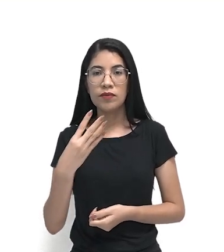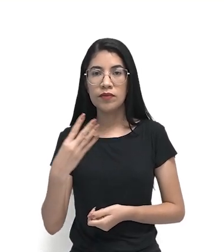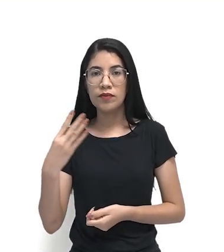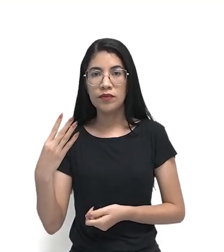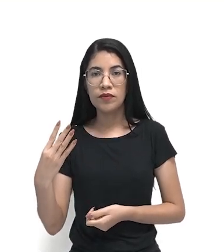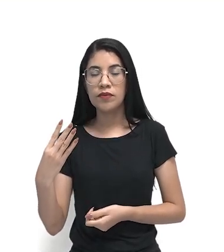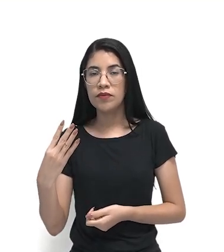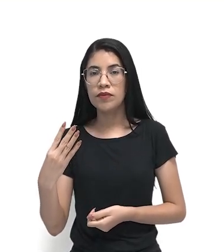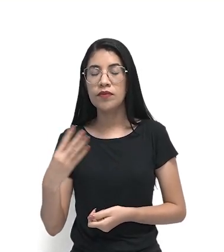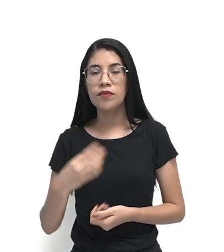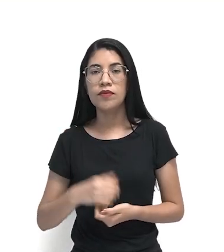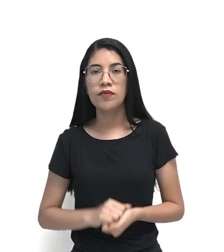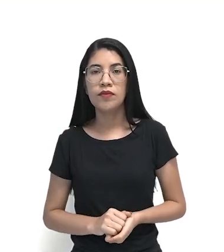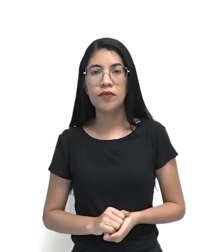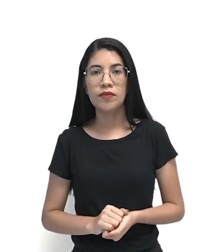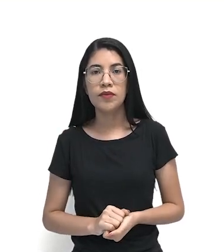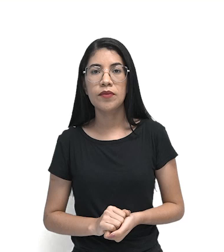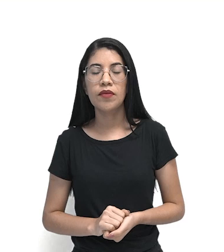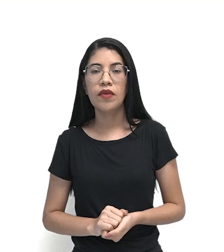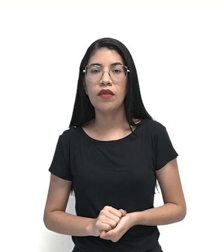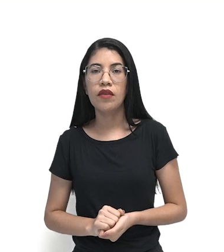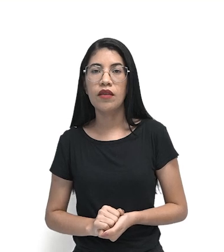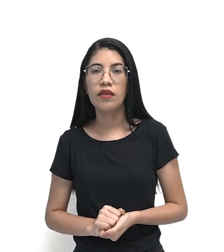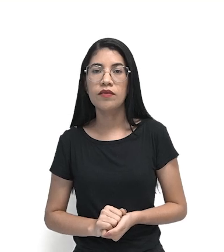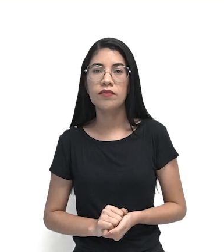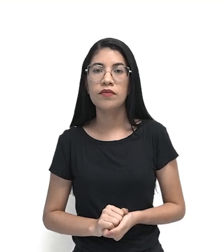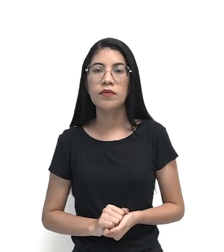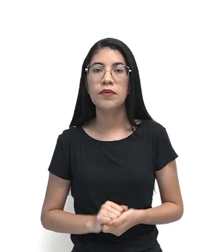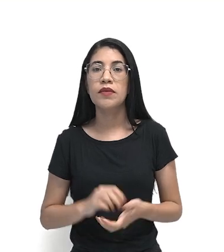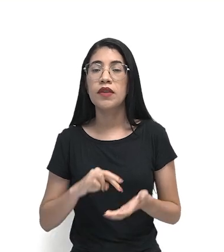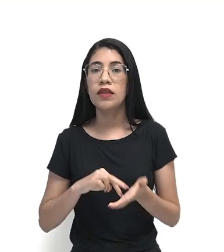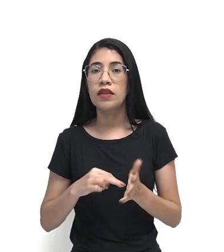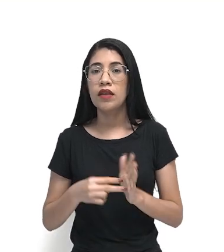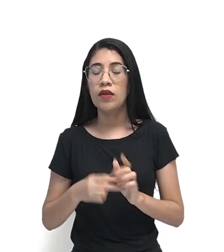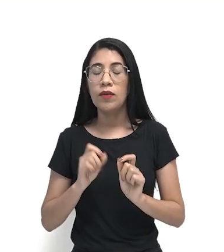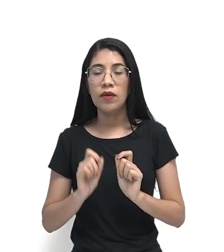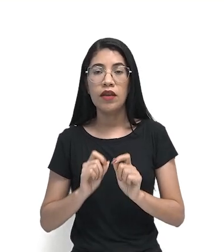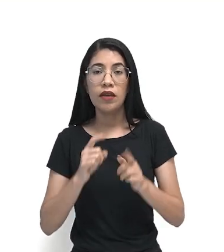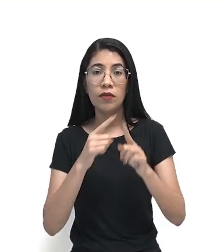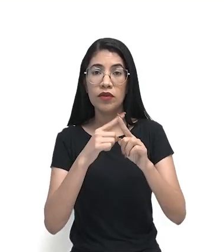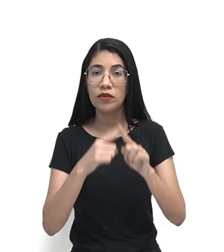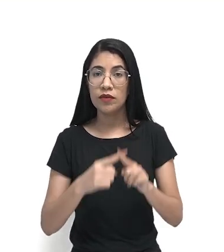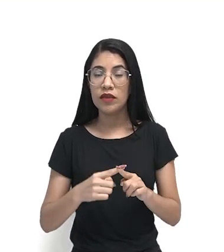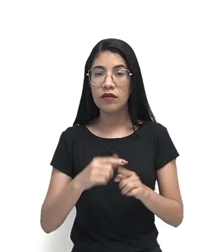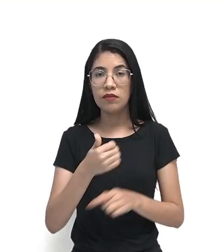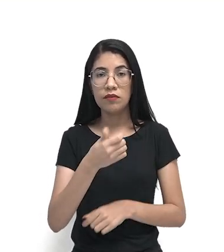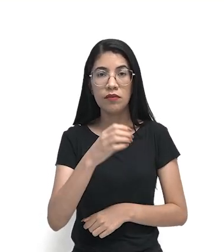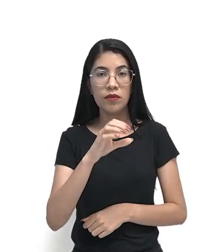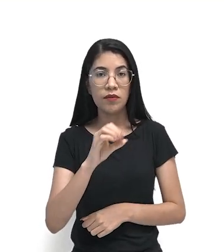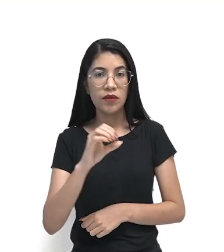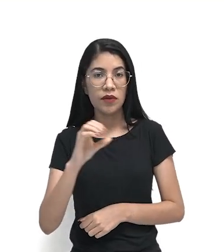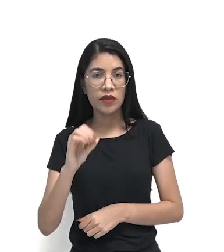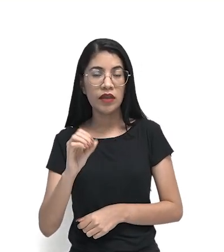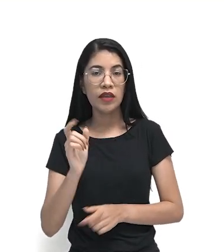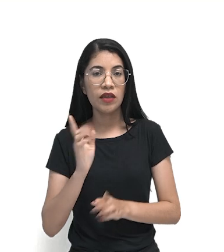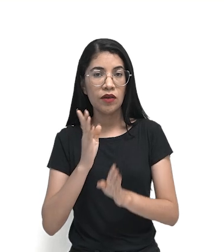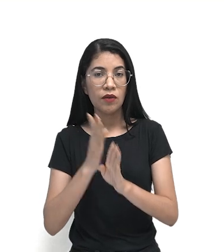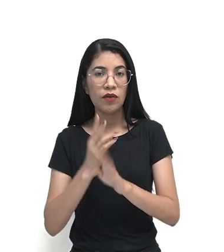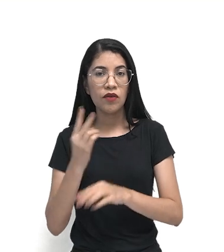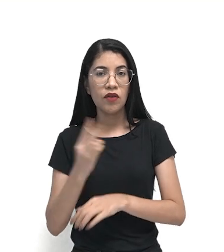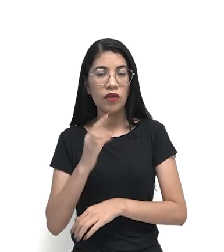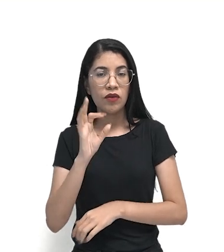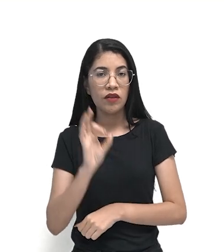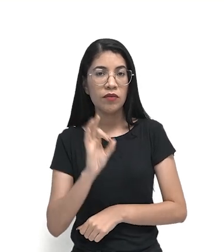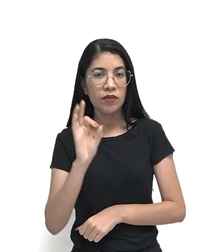0,444 infinitamente. Ou seja, multiplica por 100 que nós temos então a porcentagem.